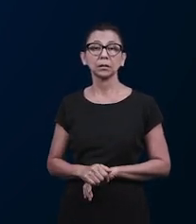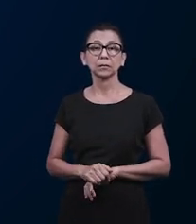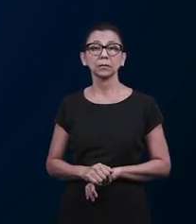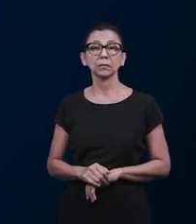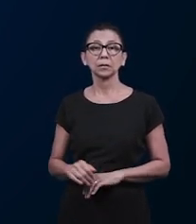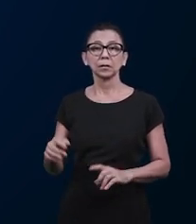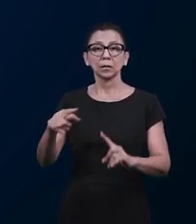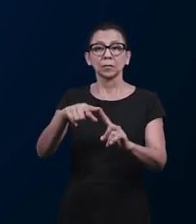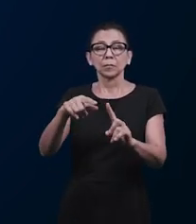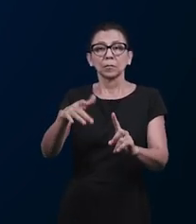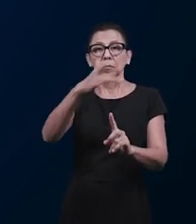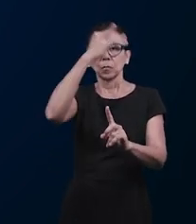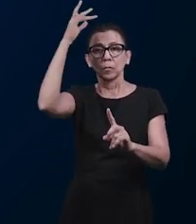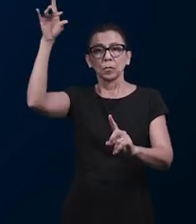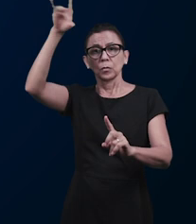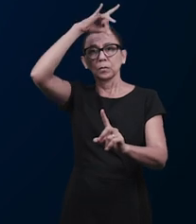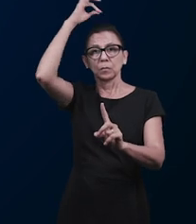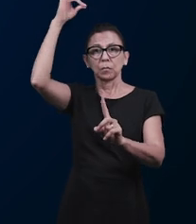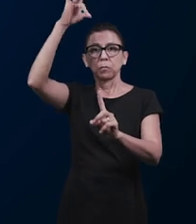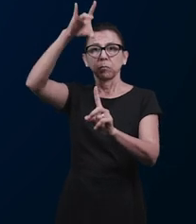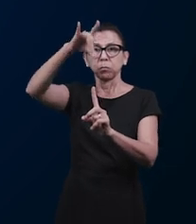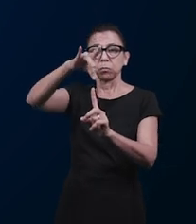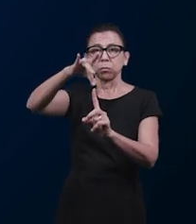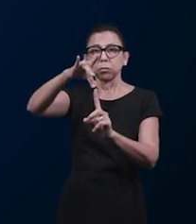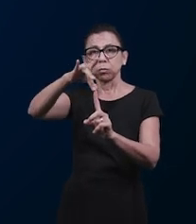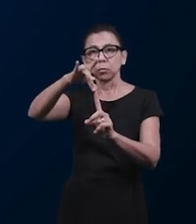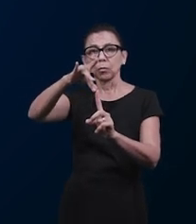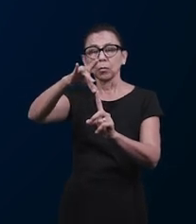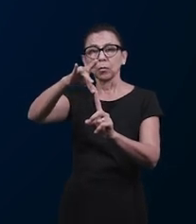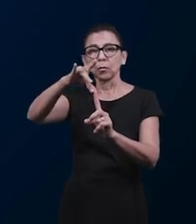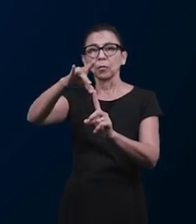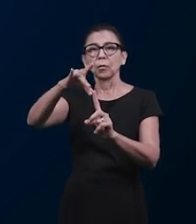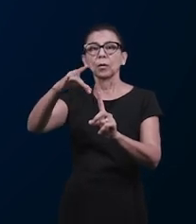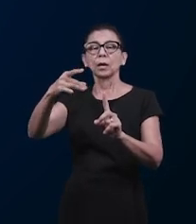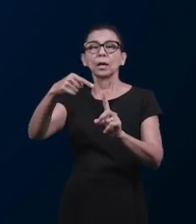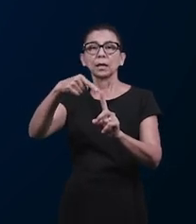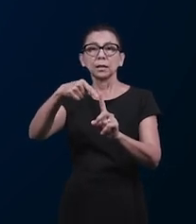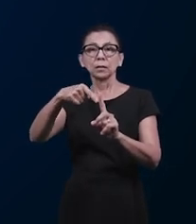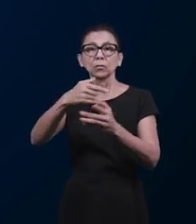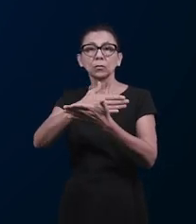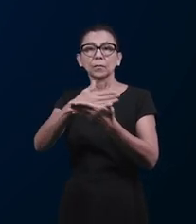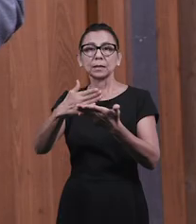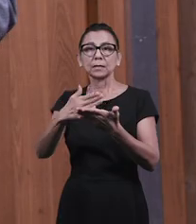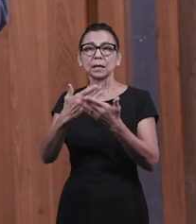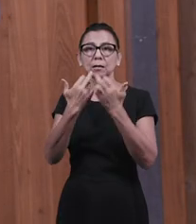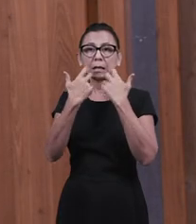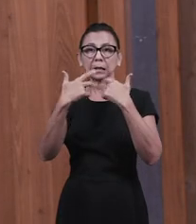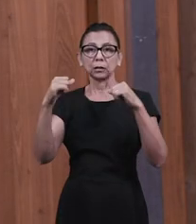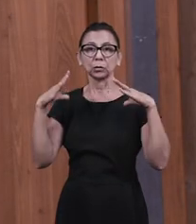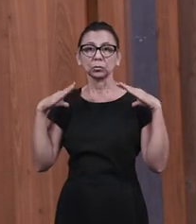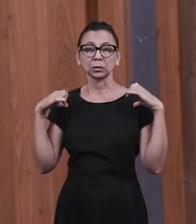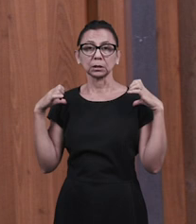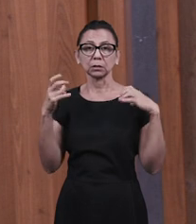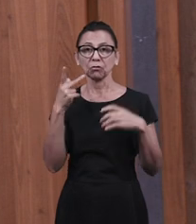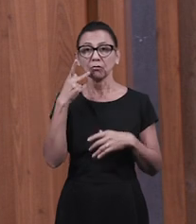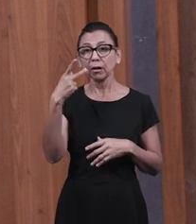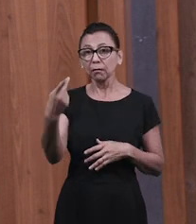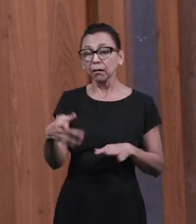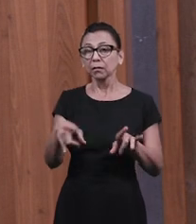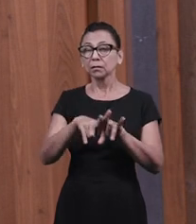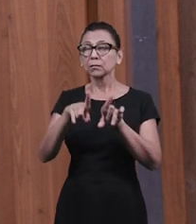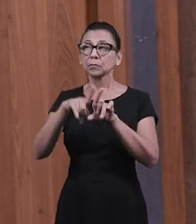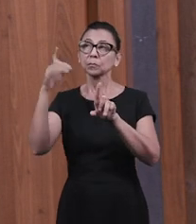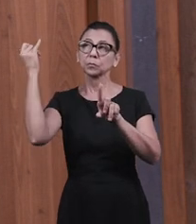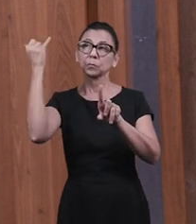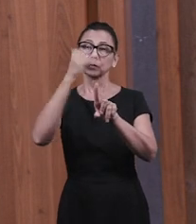Espírito Santo, e falavam línguas e profetizavam. A paz do Senhor, irmãos. Muito bem, irmã Juliana, a paz do